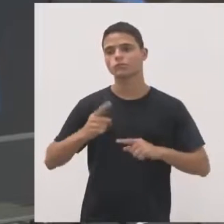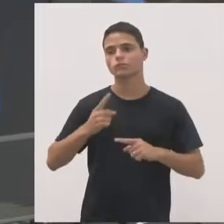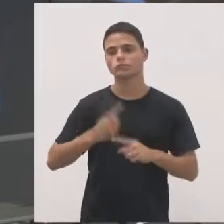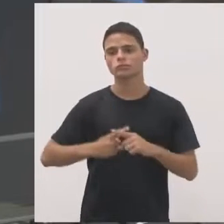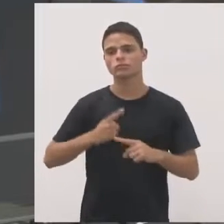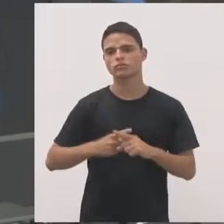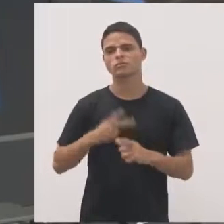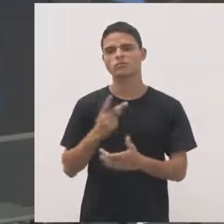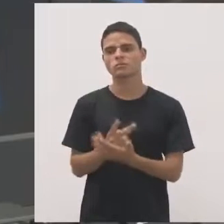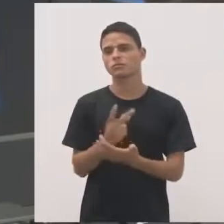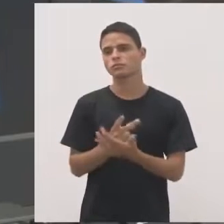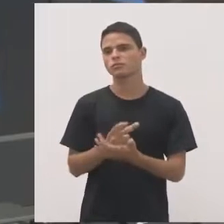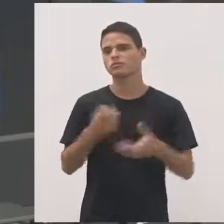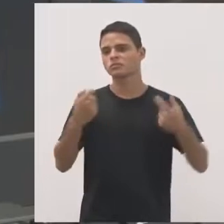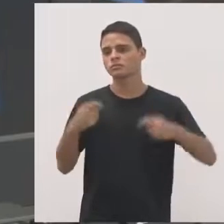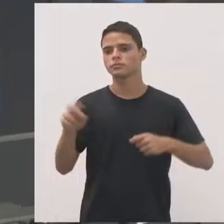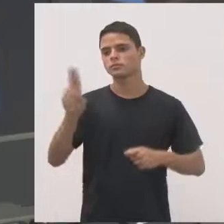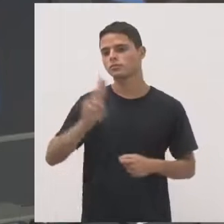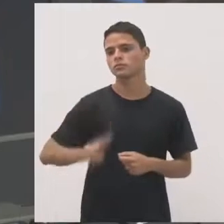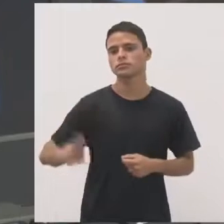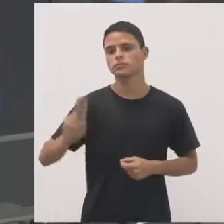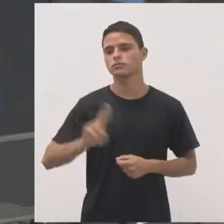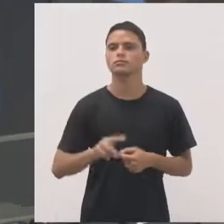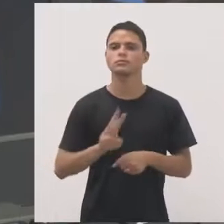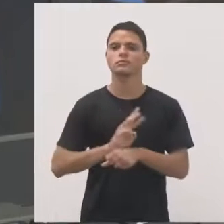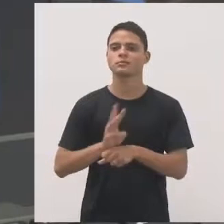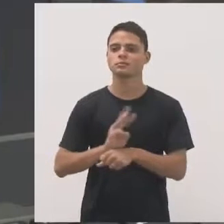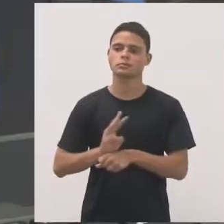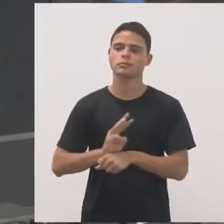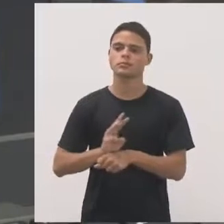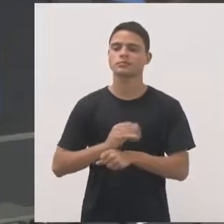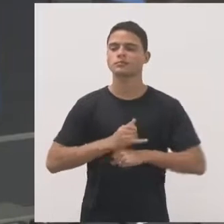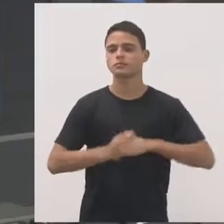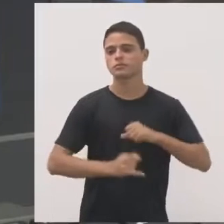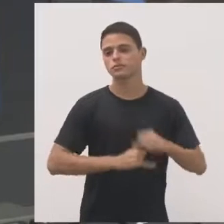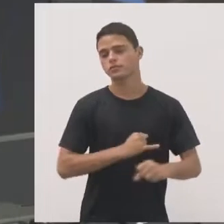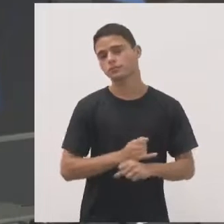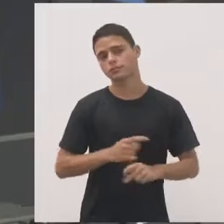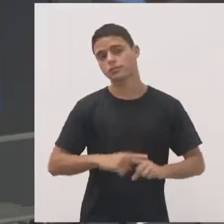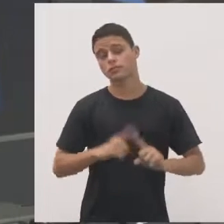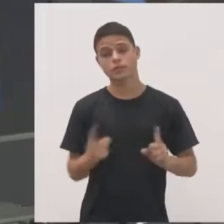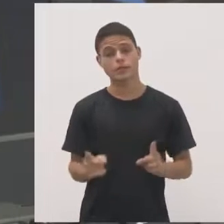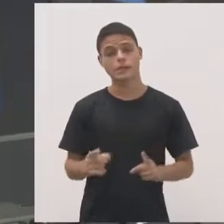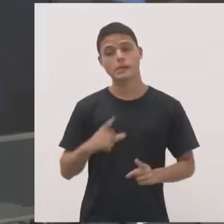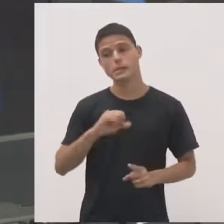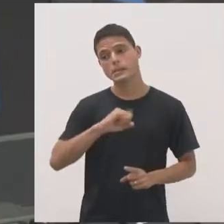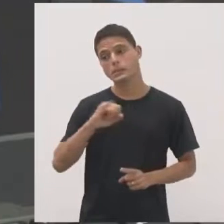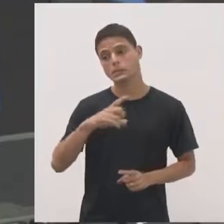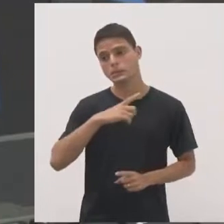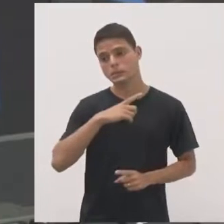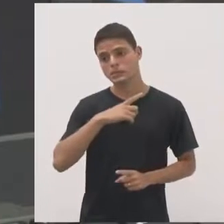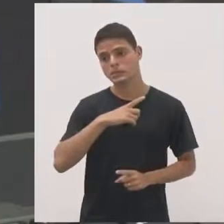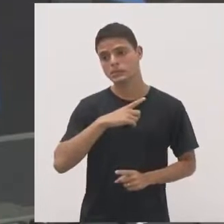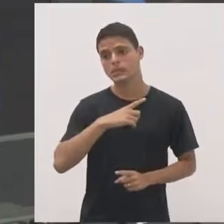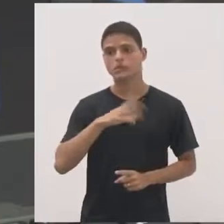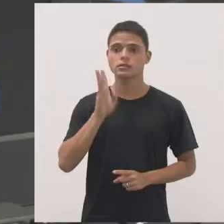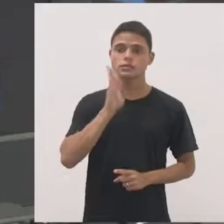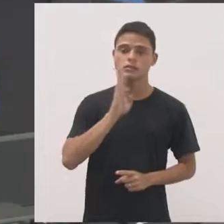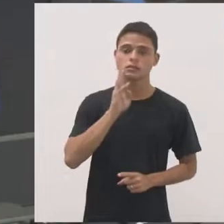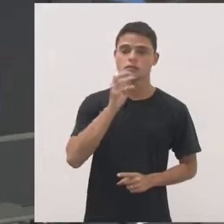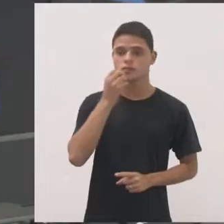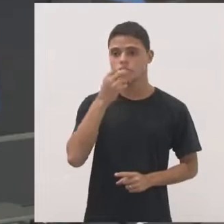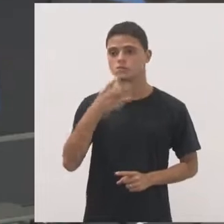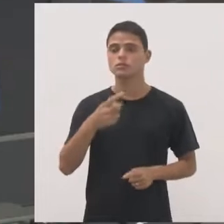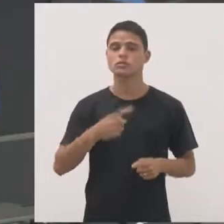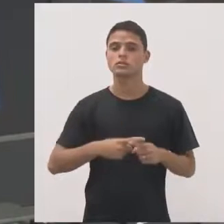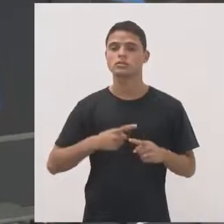sempre de Wi-Fi, de uma internet. Mas quando tem é super legal, super bom. Como ele é pequenininho, as